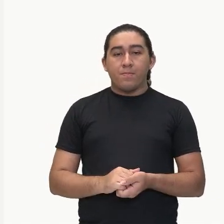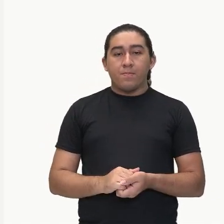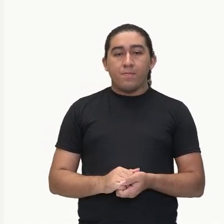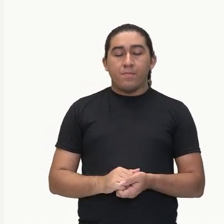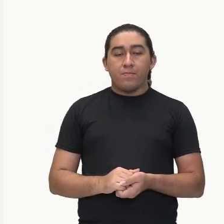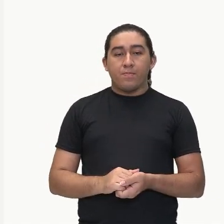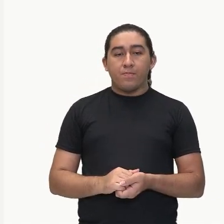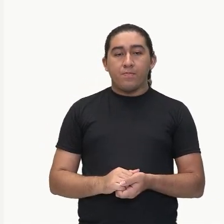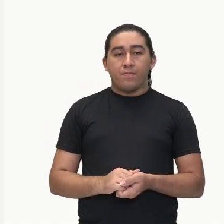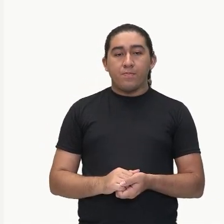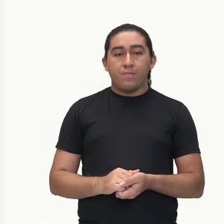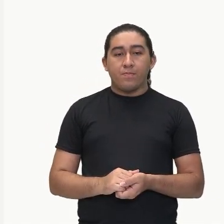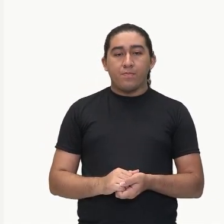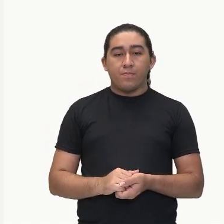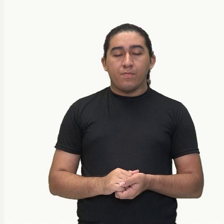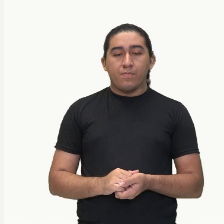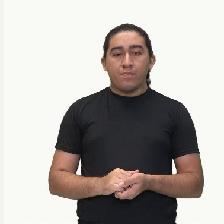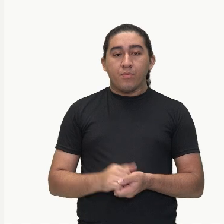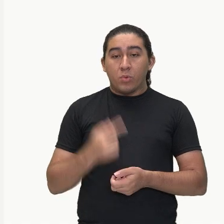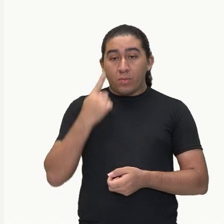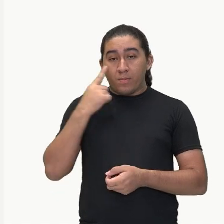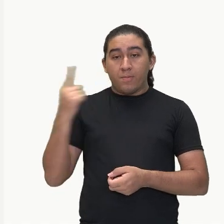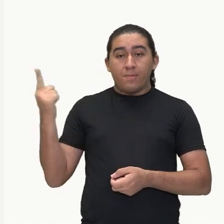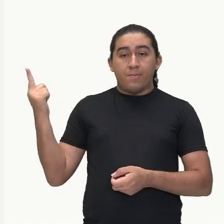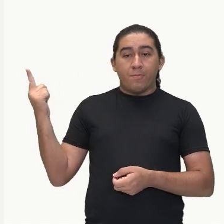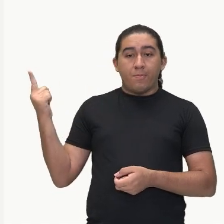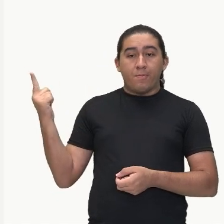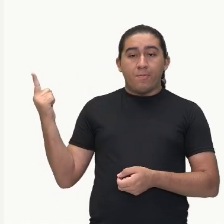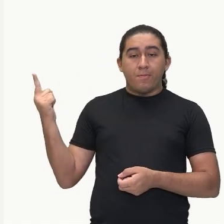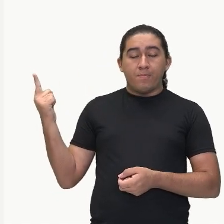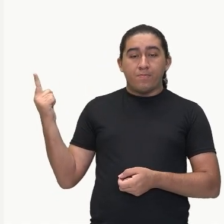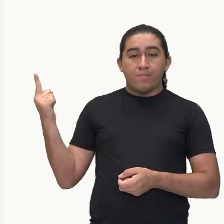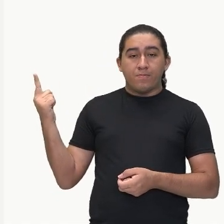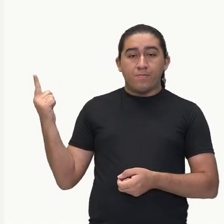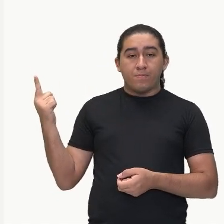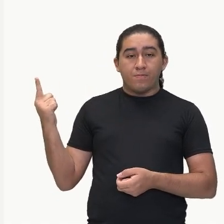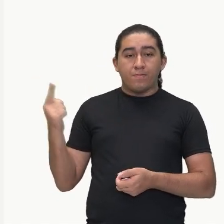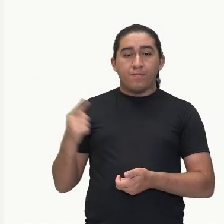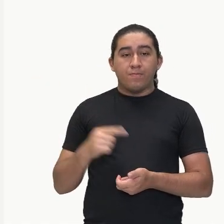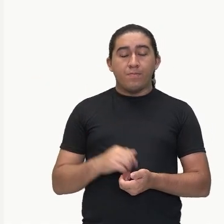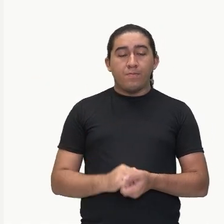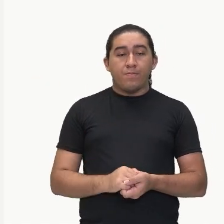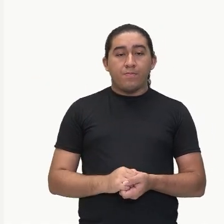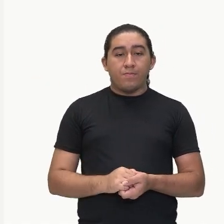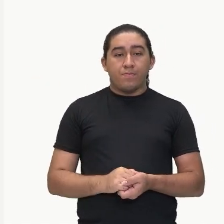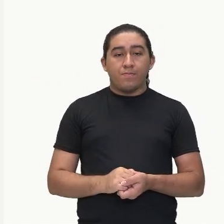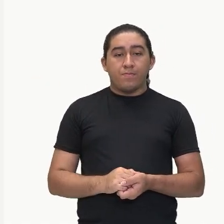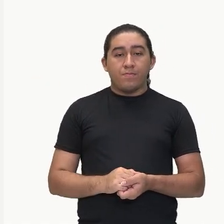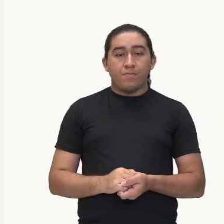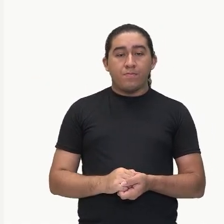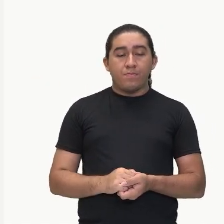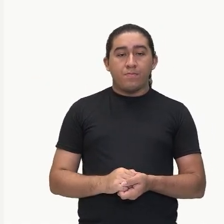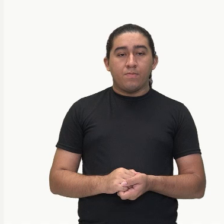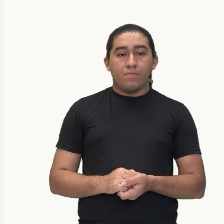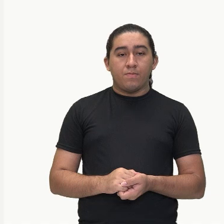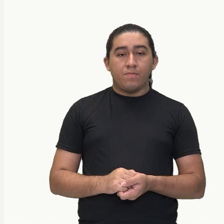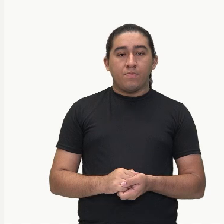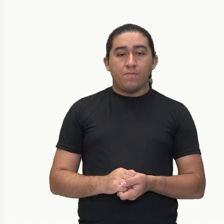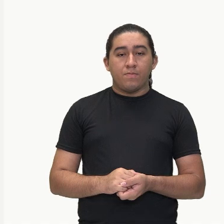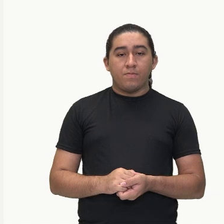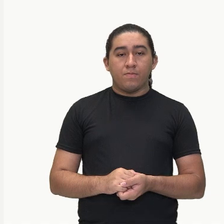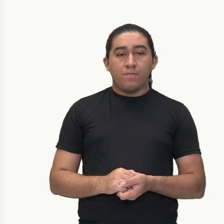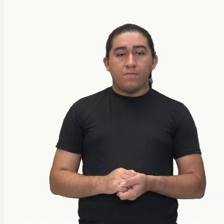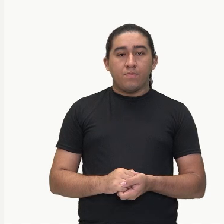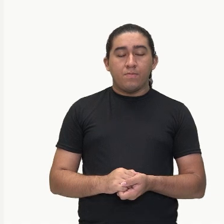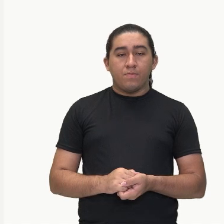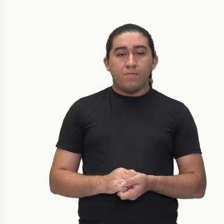Igreja no singular, igrejas no plural. Construiu-se igreja, construíram-se igrejas.